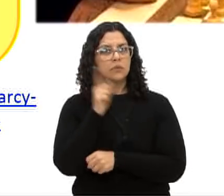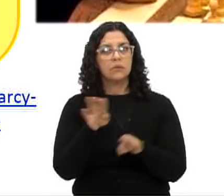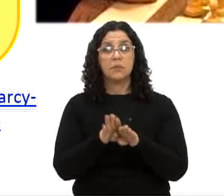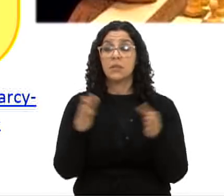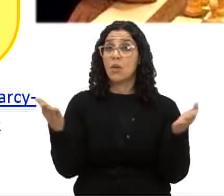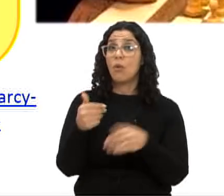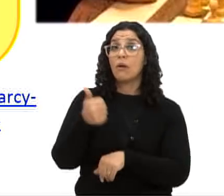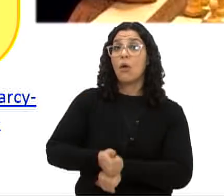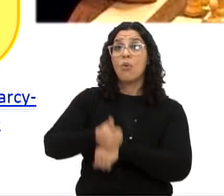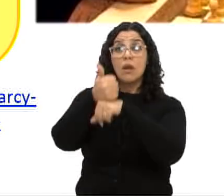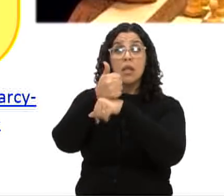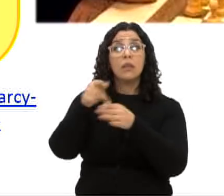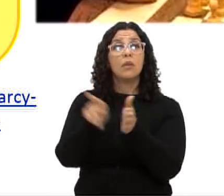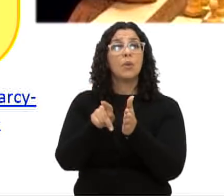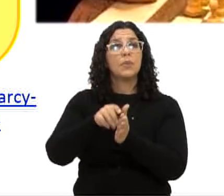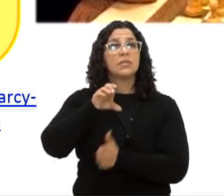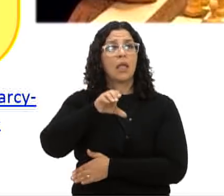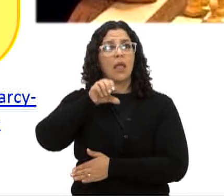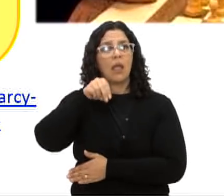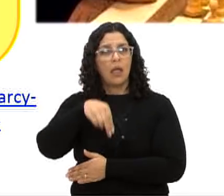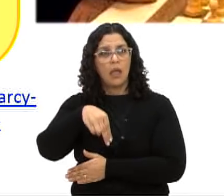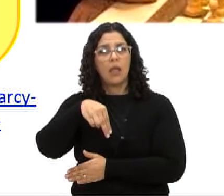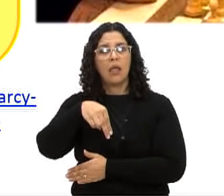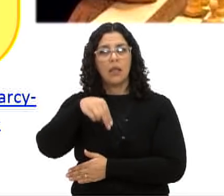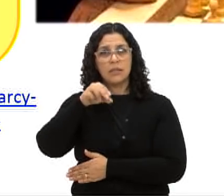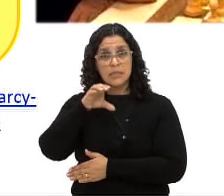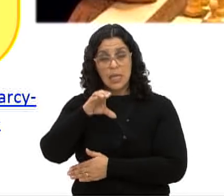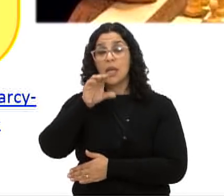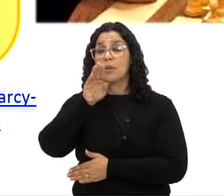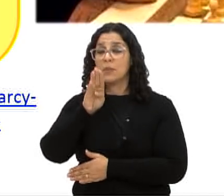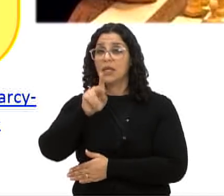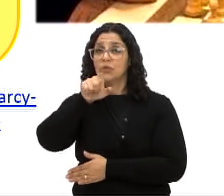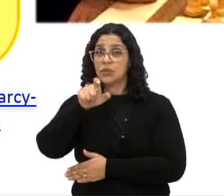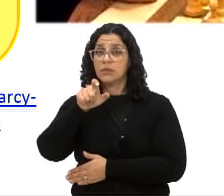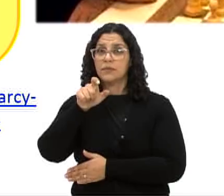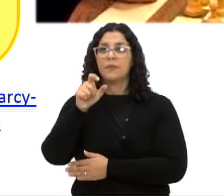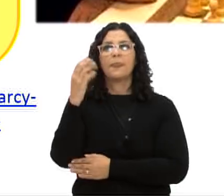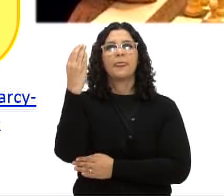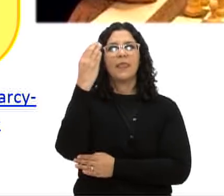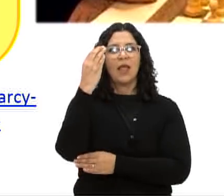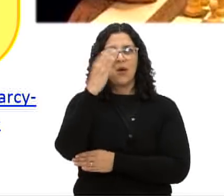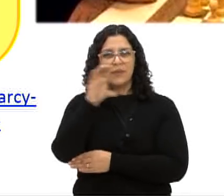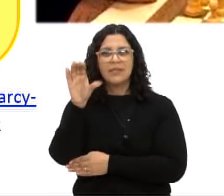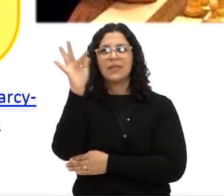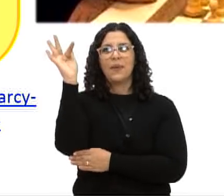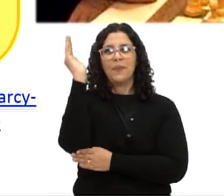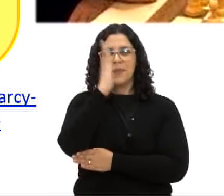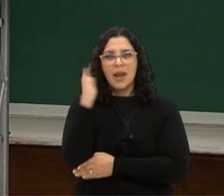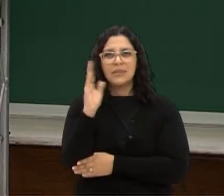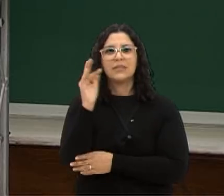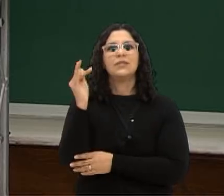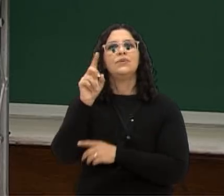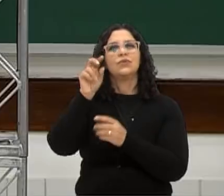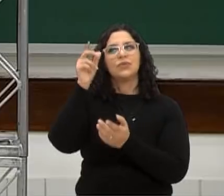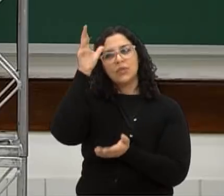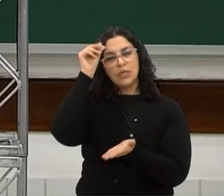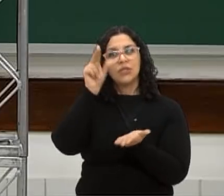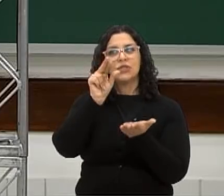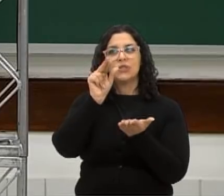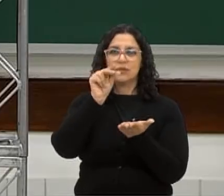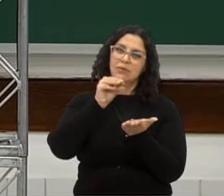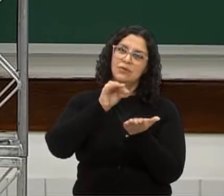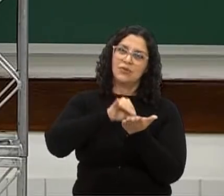atualmente o presidente da CBX. CBX é a Confederação Brasileira de Xadrez. E é o número 8 do ranking nacional. Então,